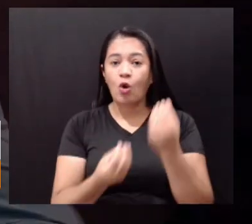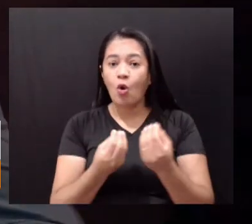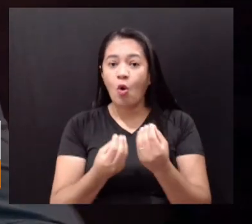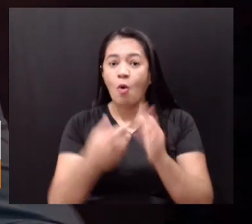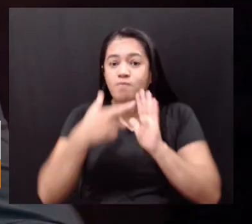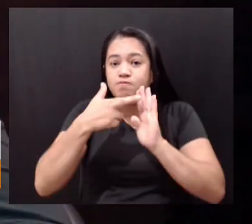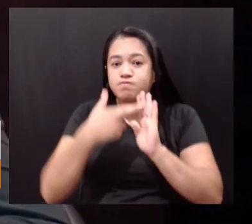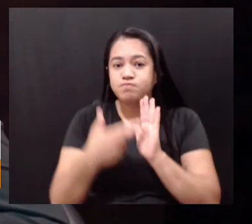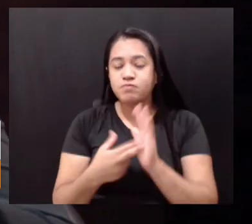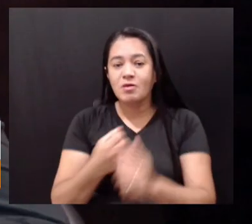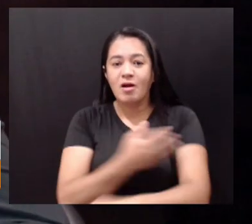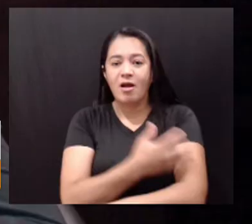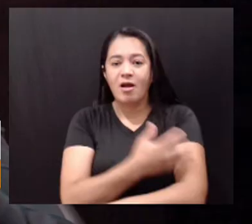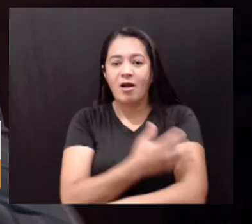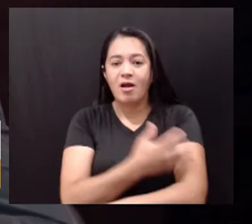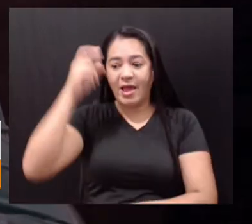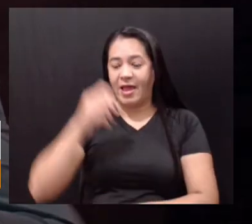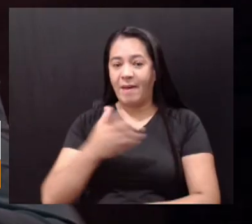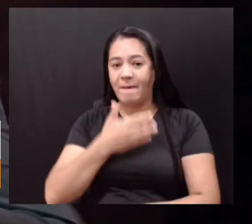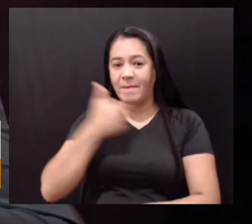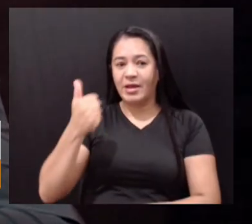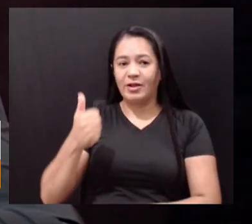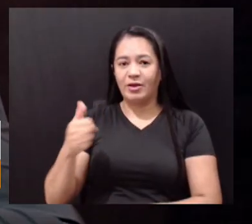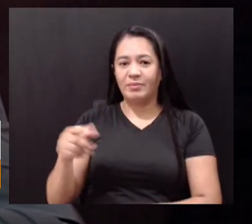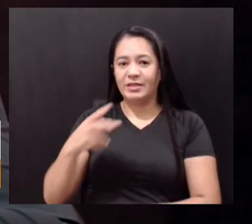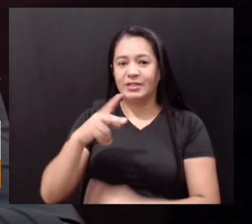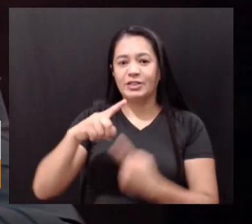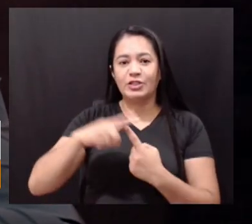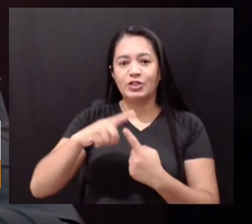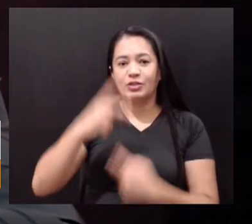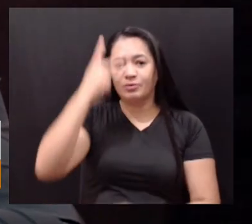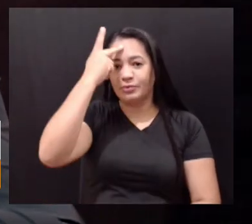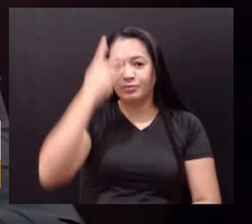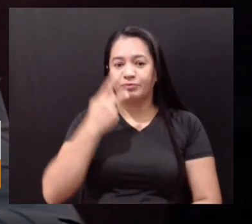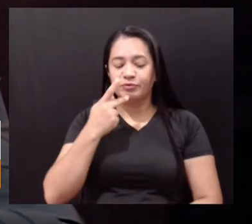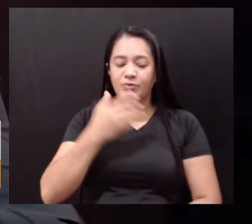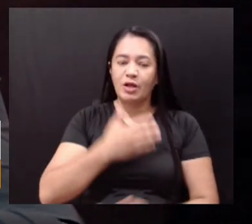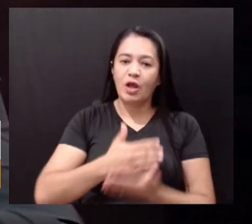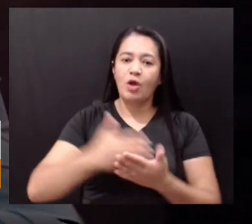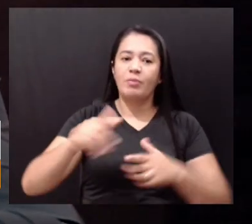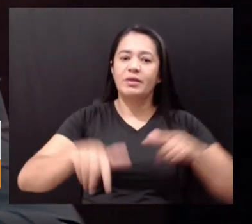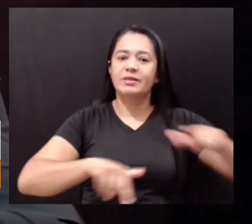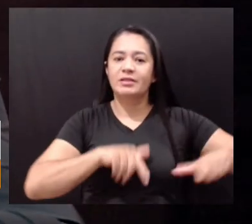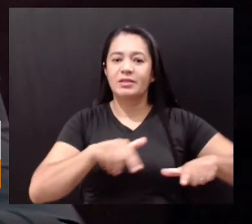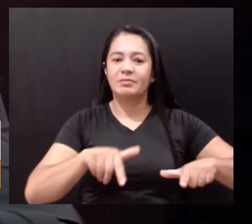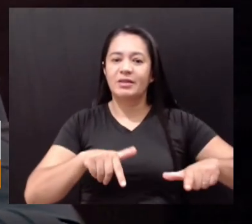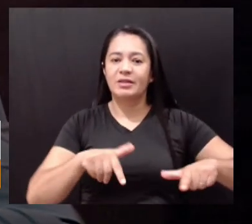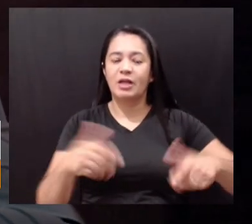ser para esse tipo de perfil para entrar no mercado de trabalho. Então, hoje a gente tem uma quebra